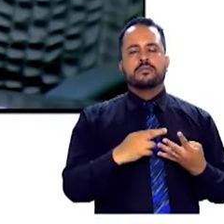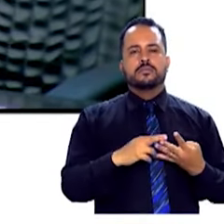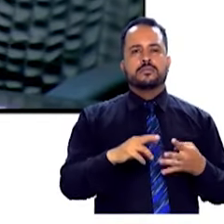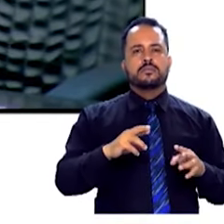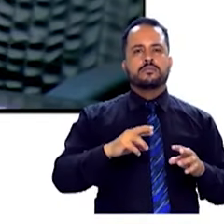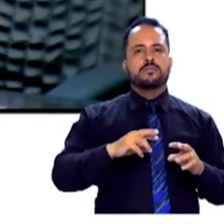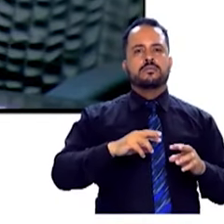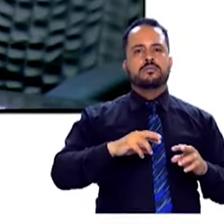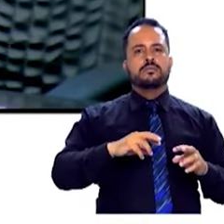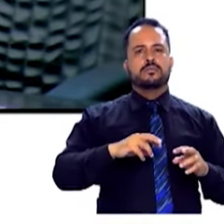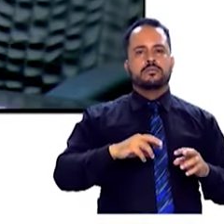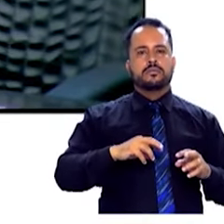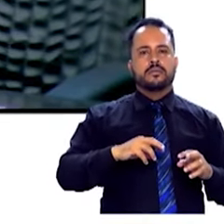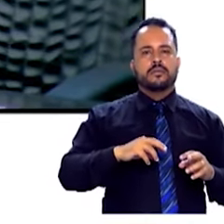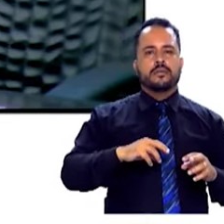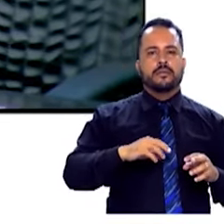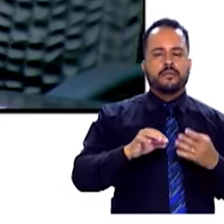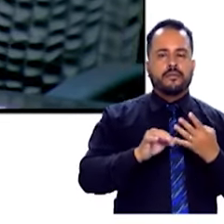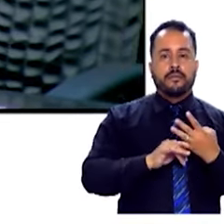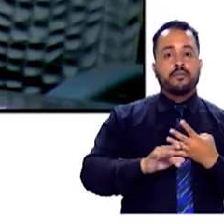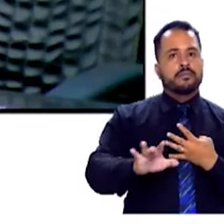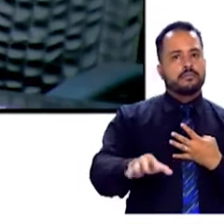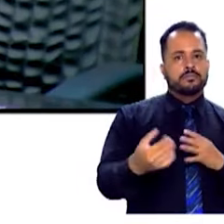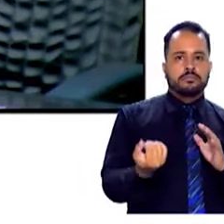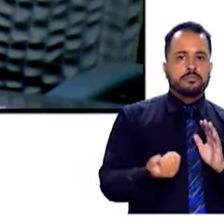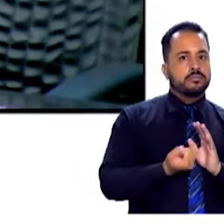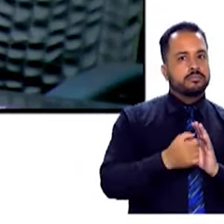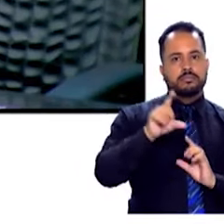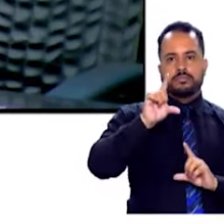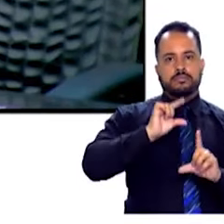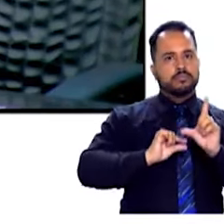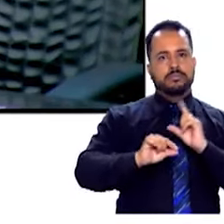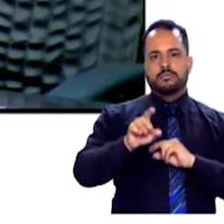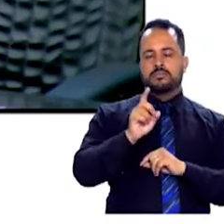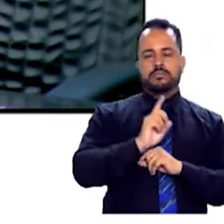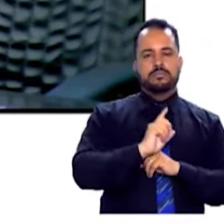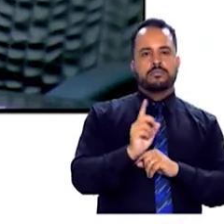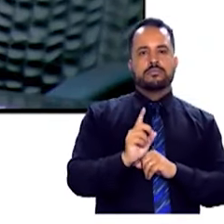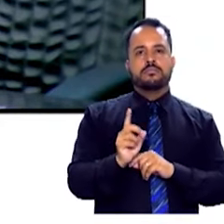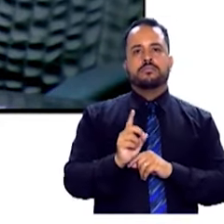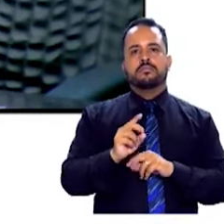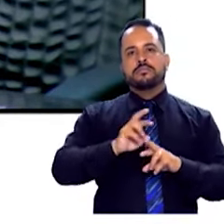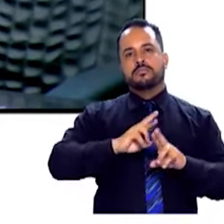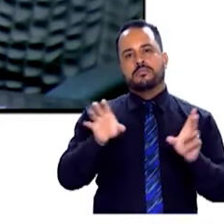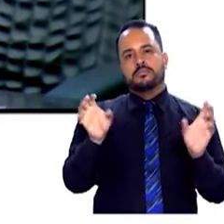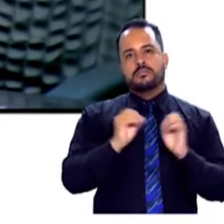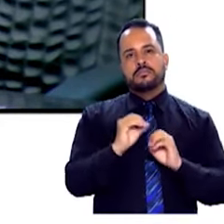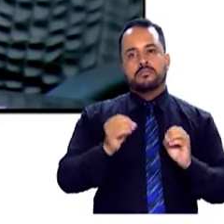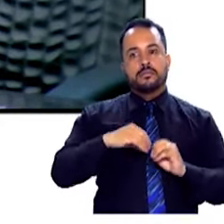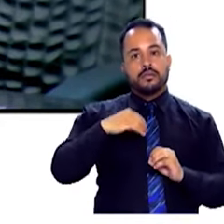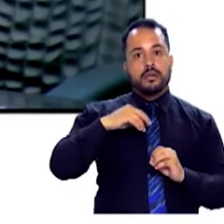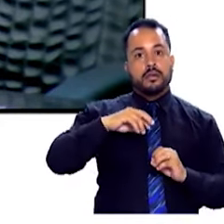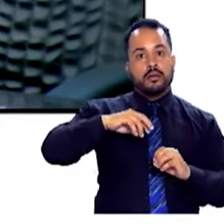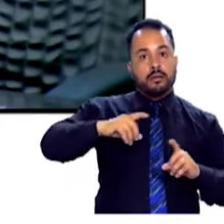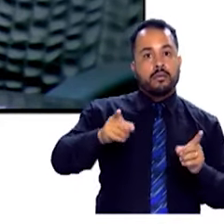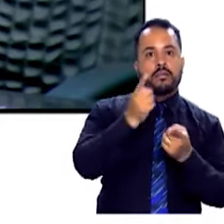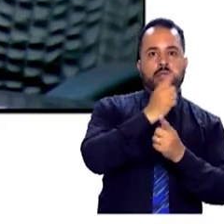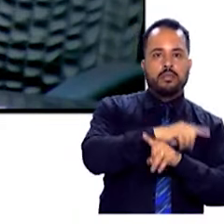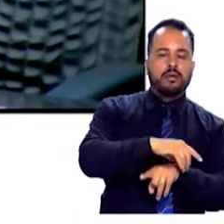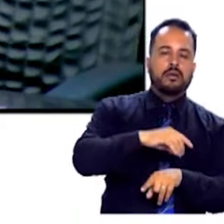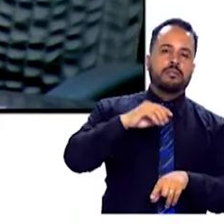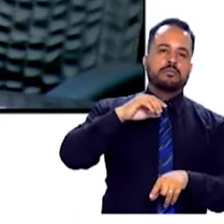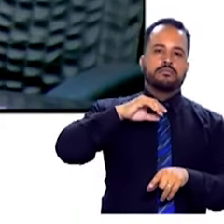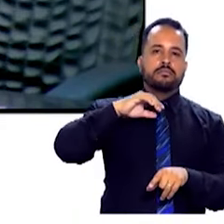geral não tem sido usada historicamente como um filtro de seleção ao contrário da experiência internacional eh o Supremo até